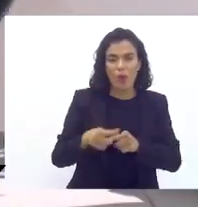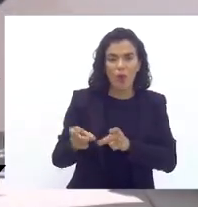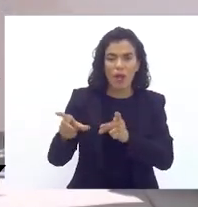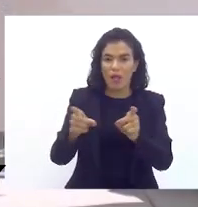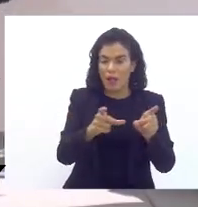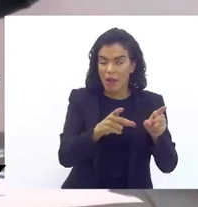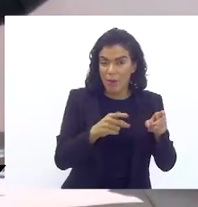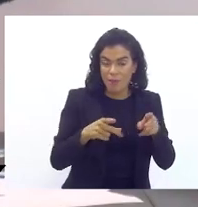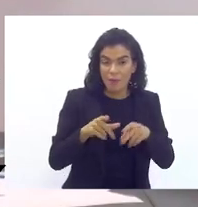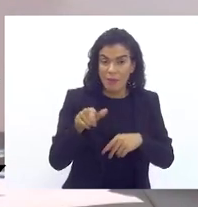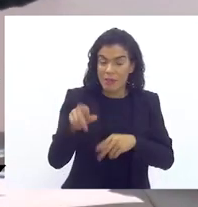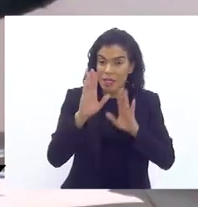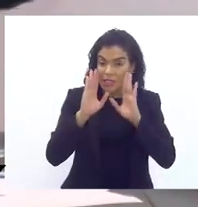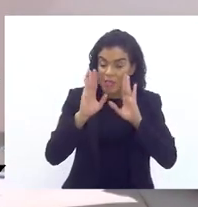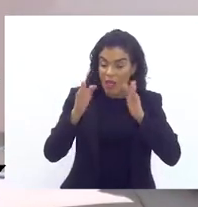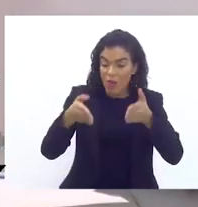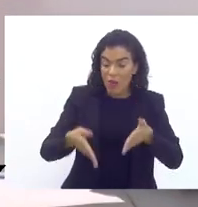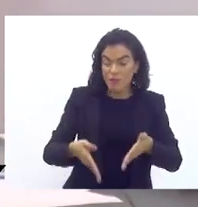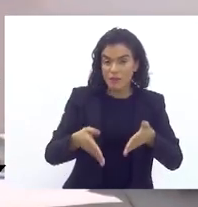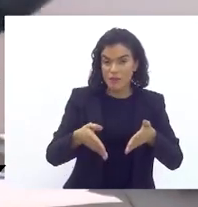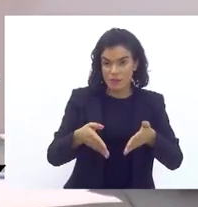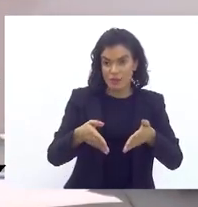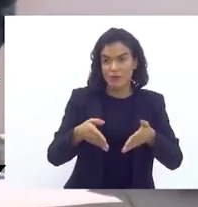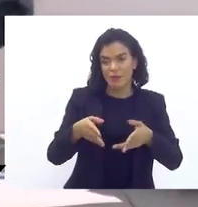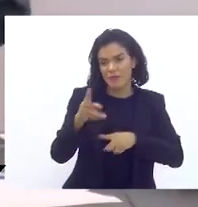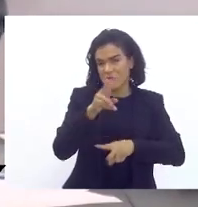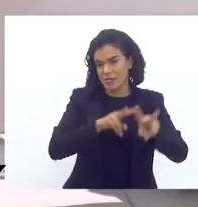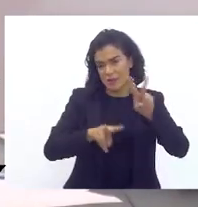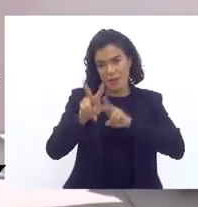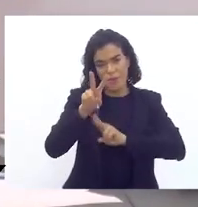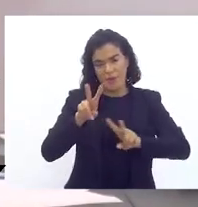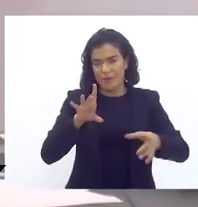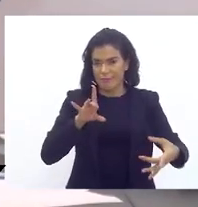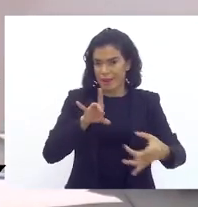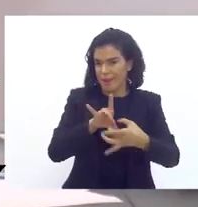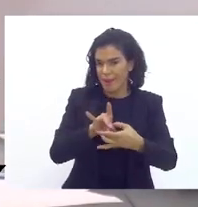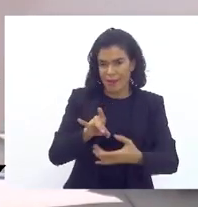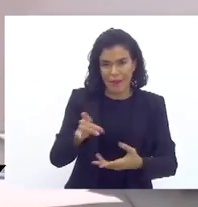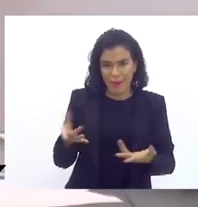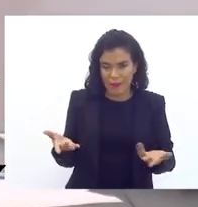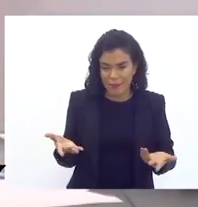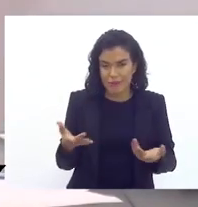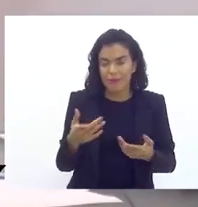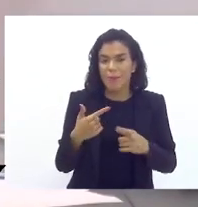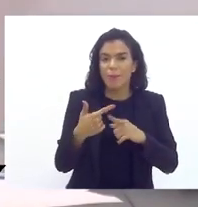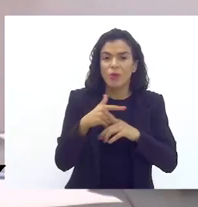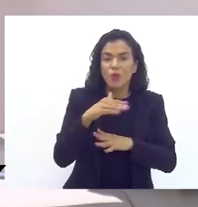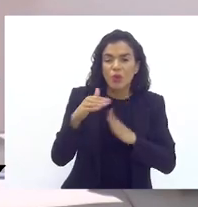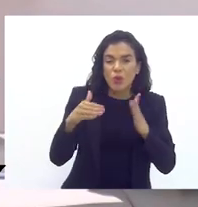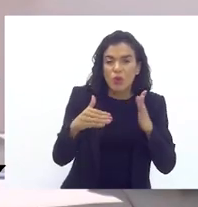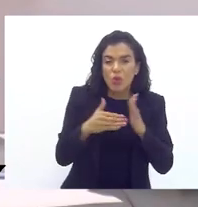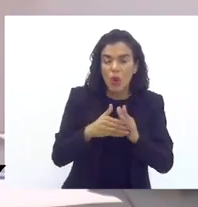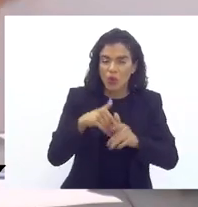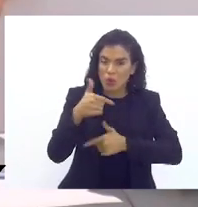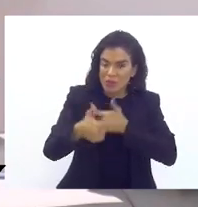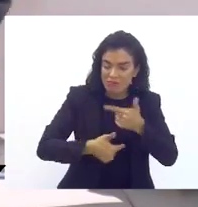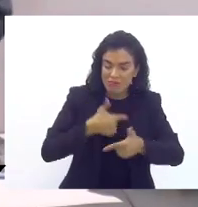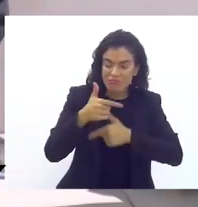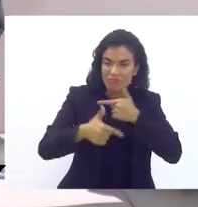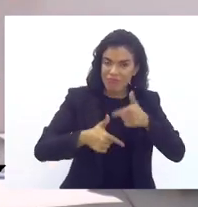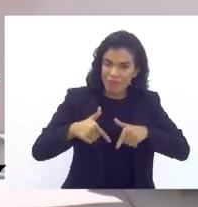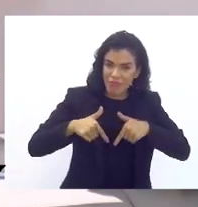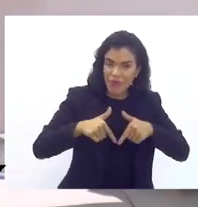essa tinha esse objetivo específico visivelmente ligado ao tema tanto é que todas as intervenções sem exceção